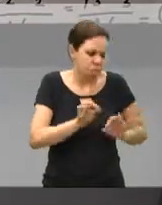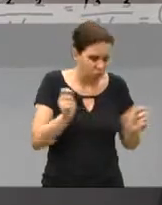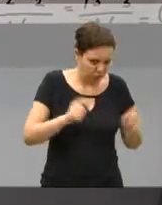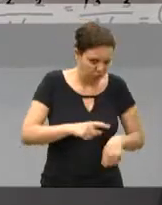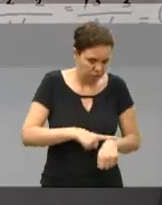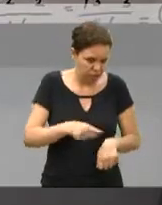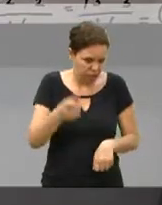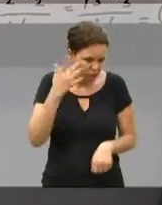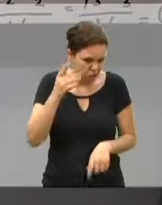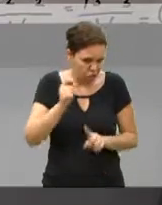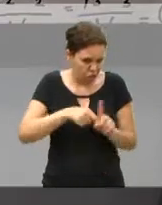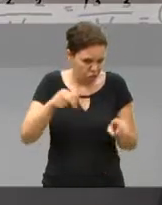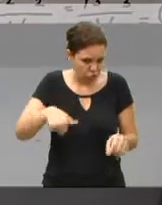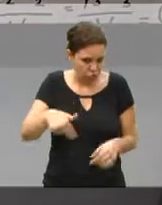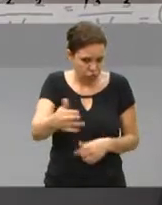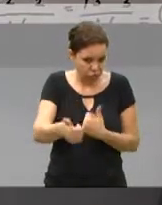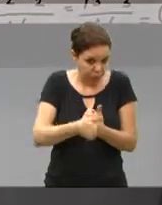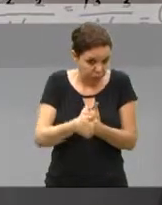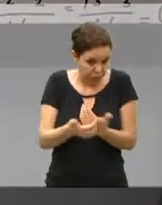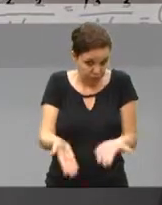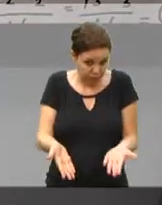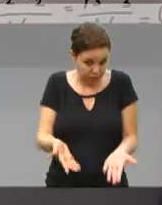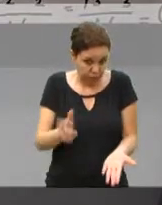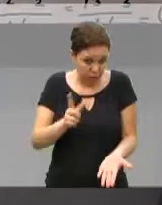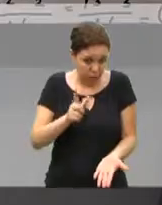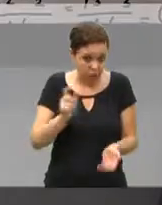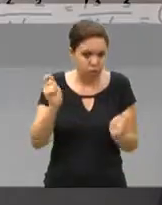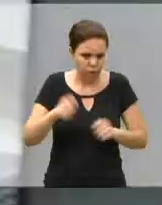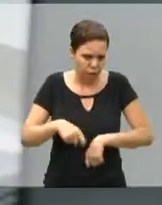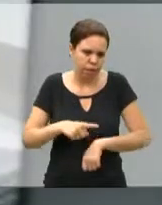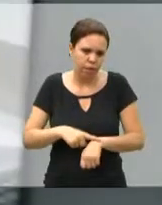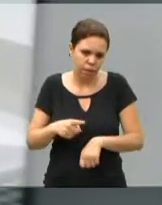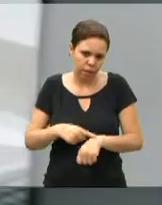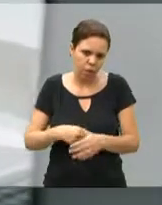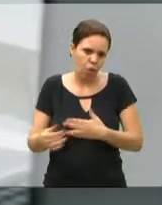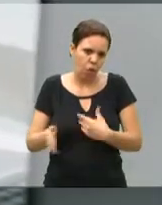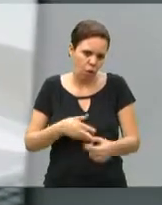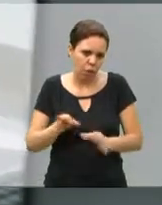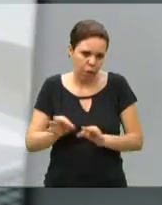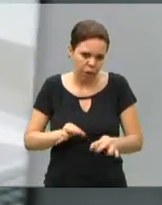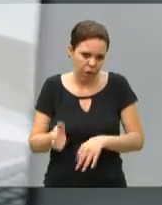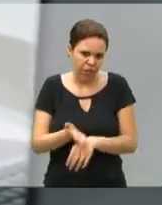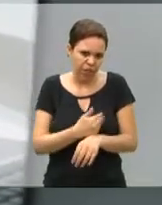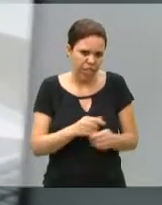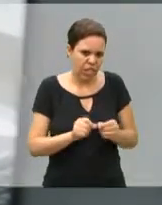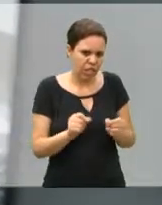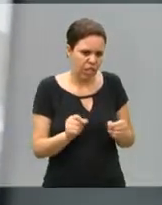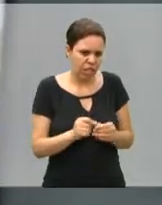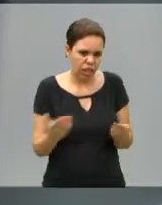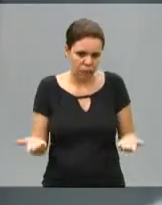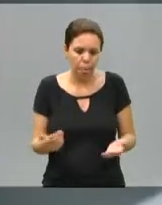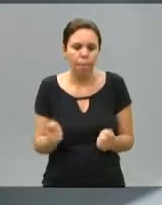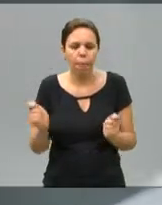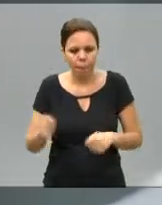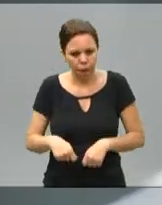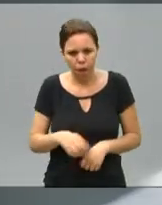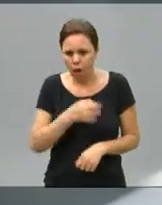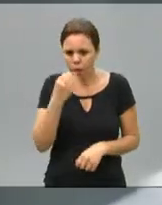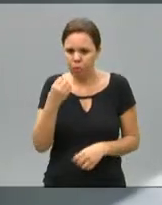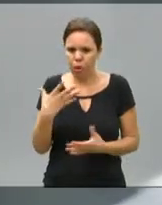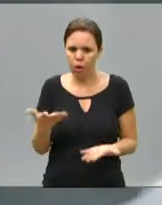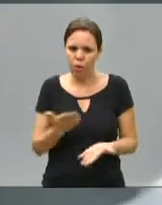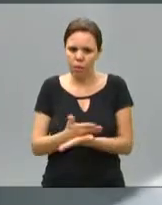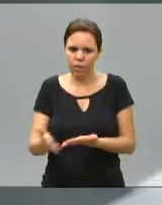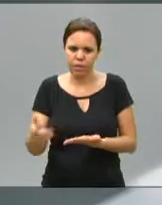tempo ainda? Novembro tá aí. É claro, né? Sempre, qualquer tipo de preparação que você faça a partir de agora, né? Sempre é momento